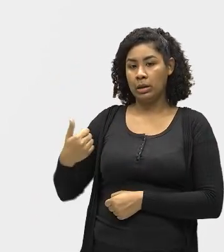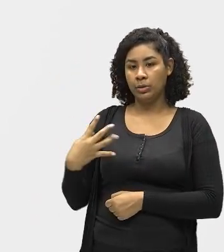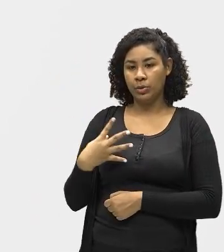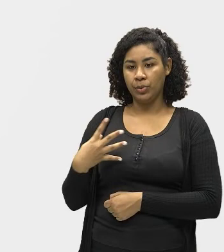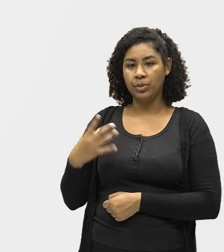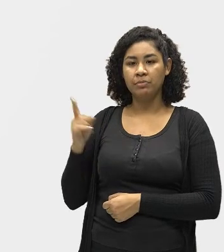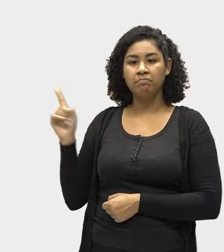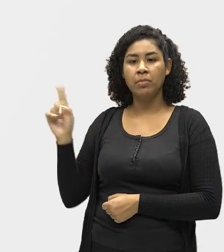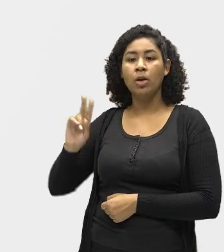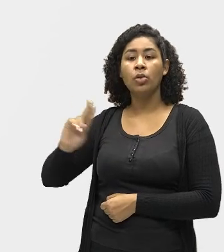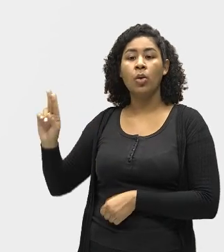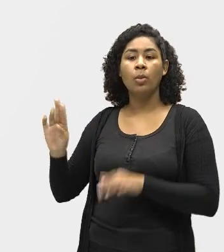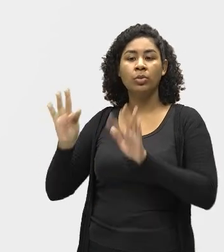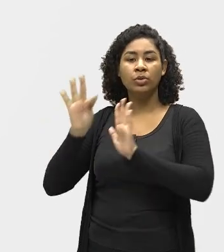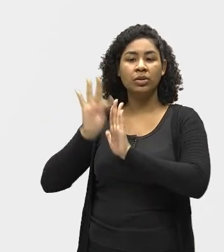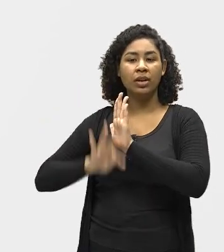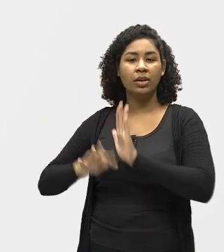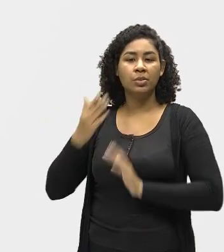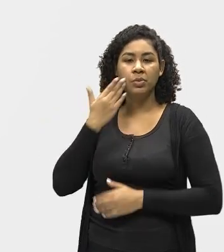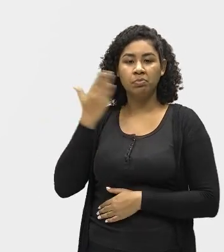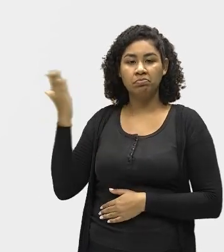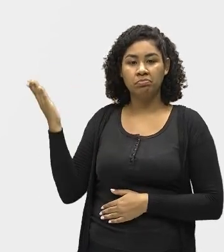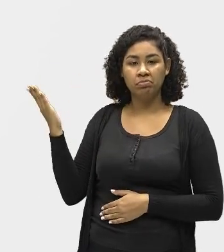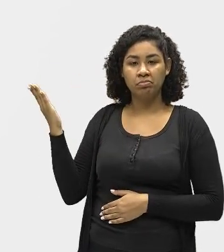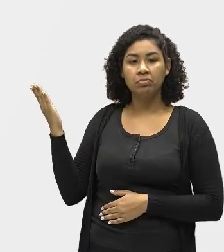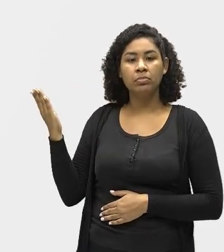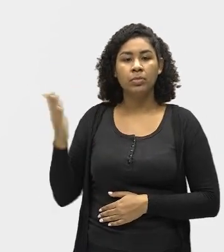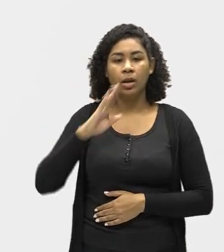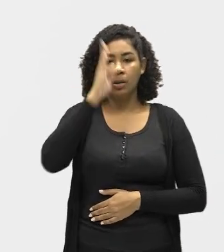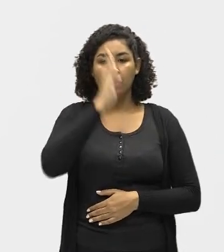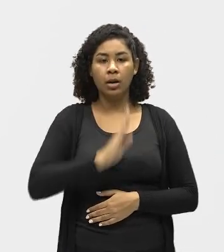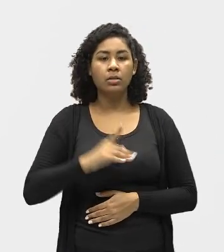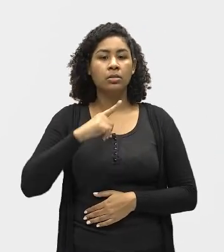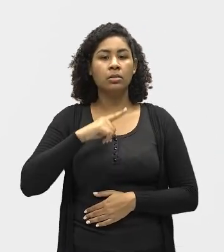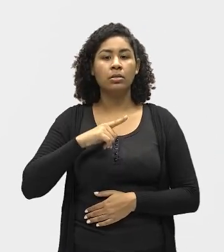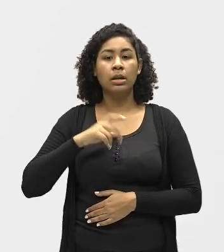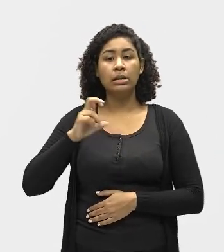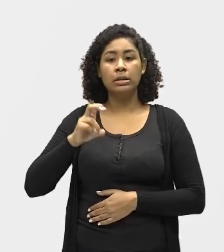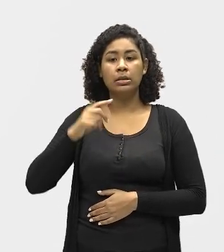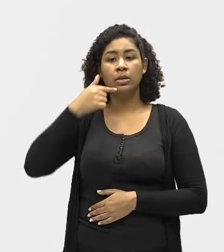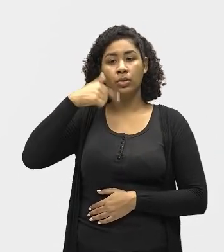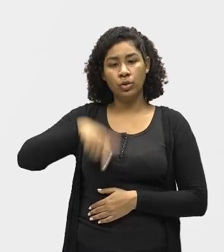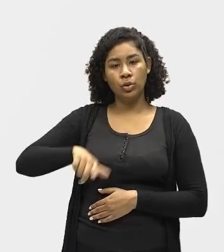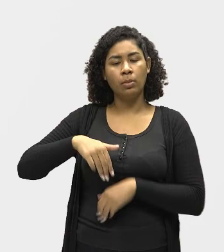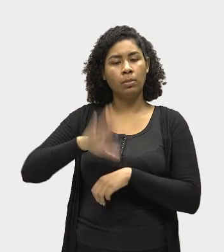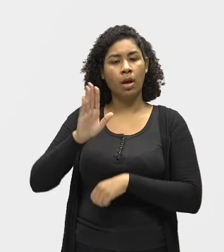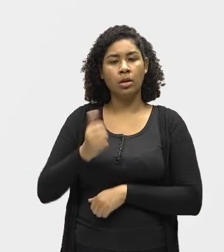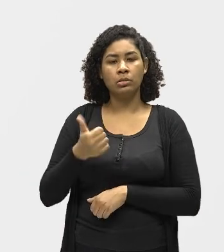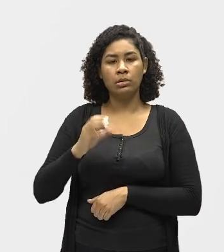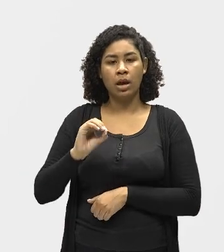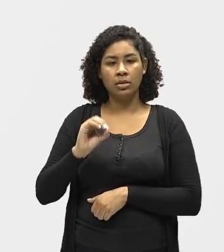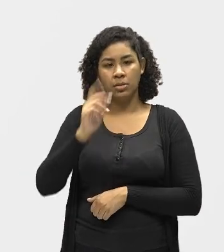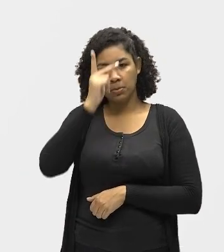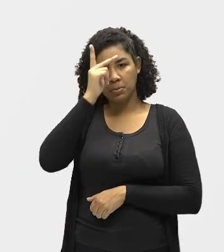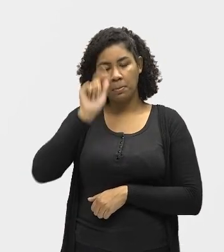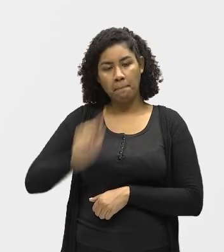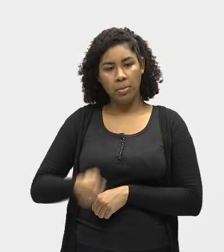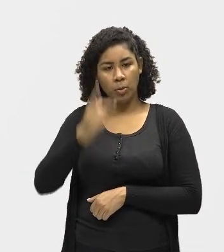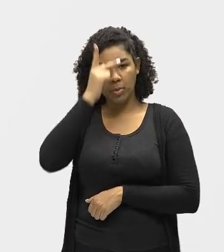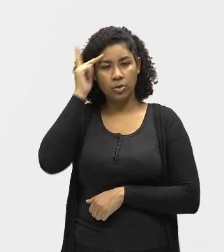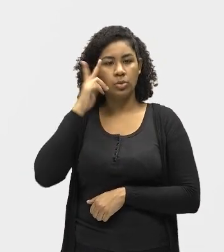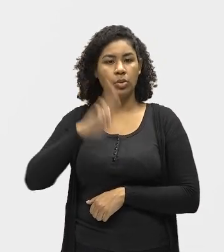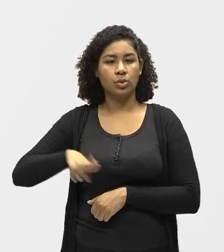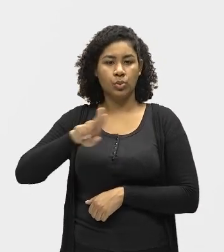quem tiver curiosidade. Brasil tem 5 línguas indígenas com mais de 10 mil falantes. Então, nós temos aí